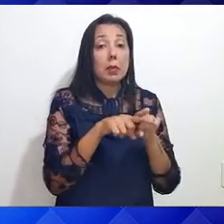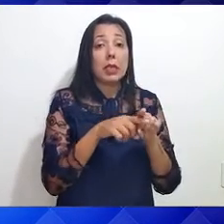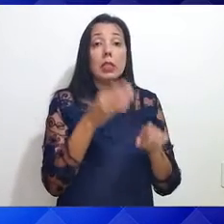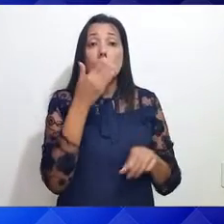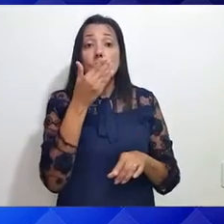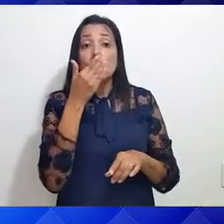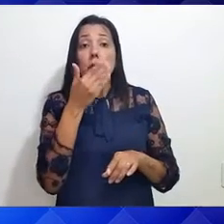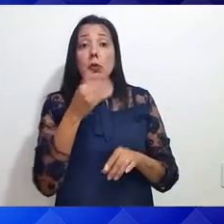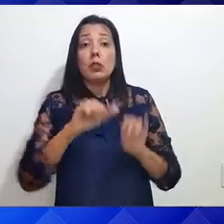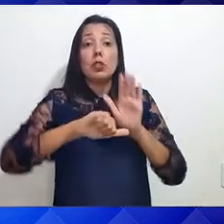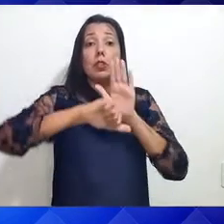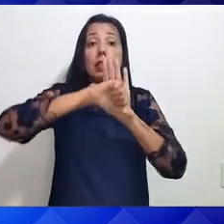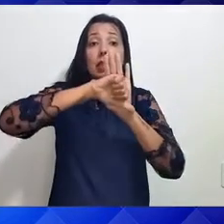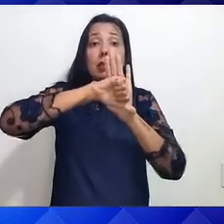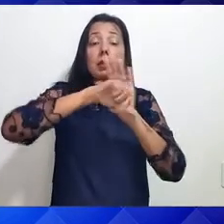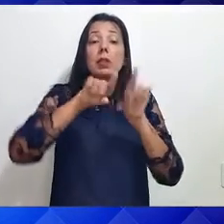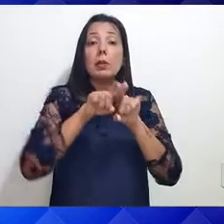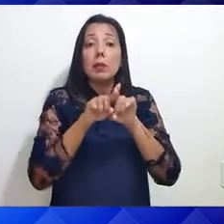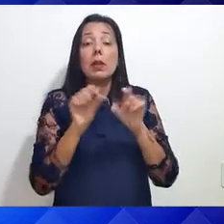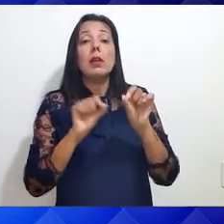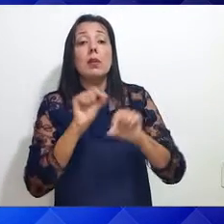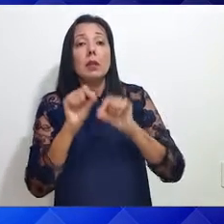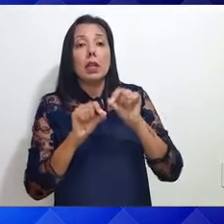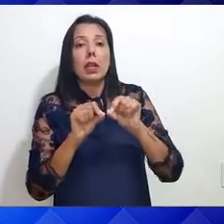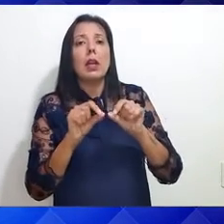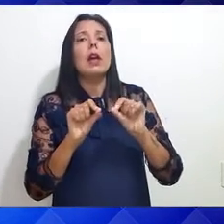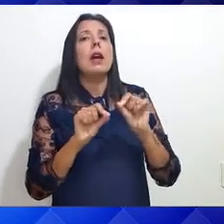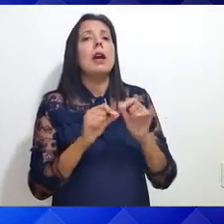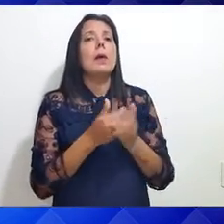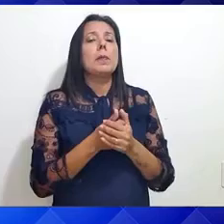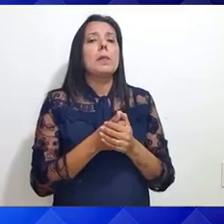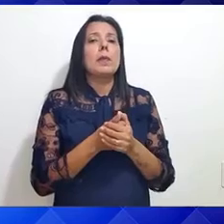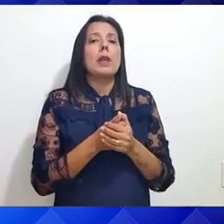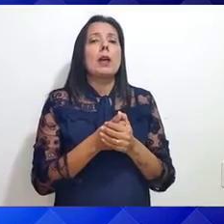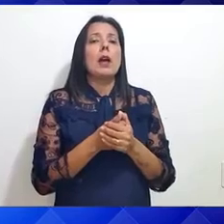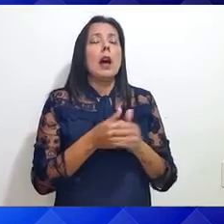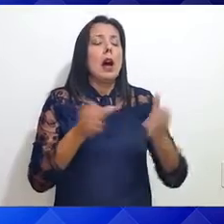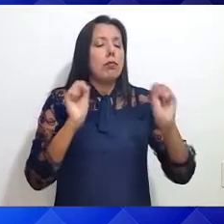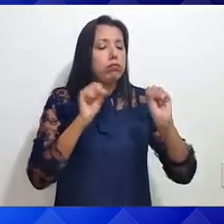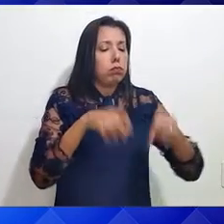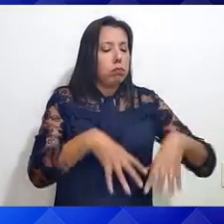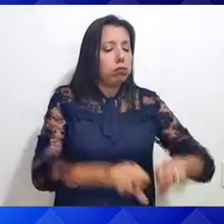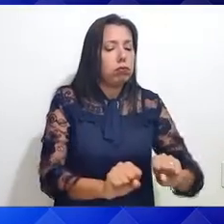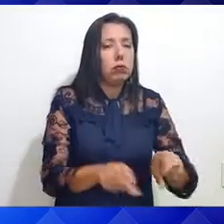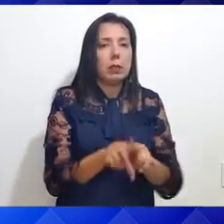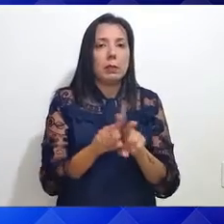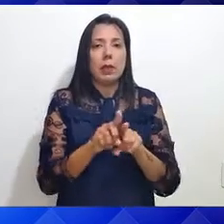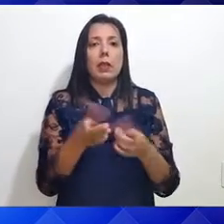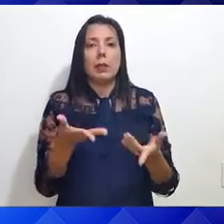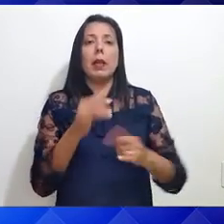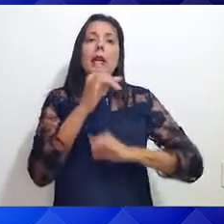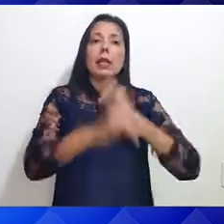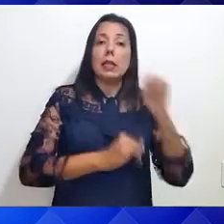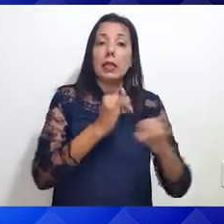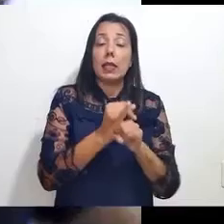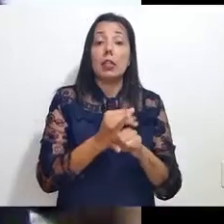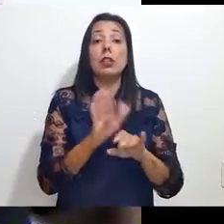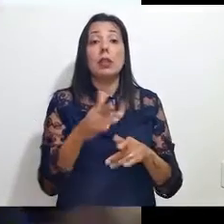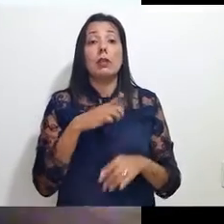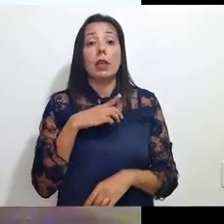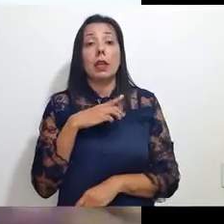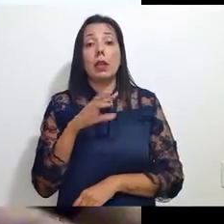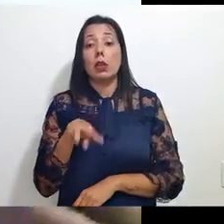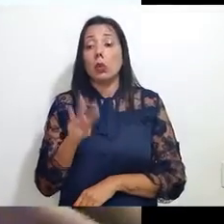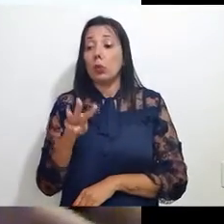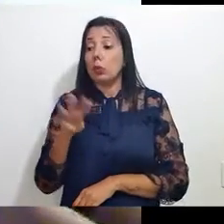Mônica. Ainda sobre o papel social da escola, nós temos aí